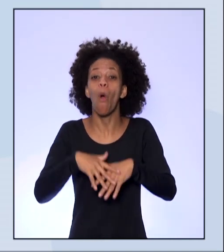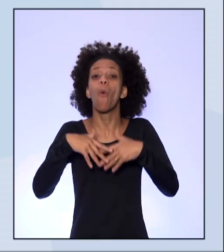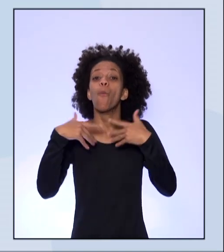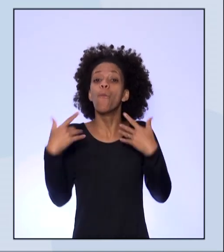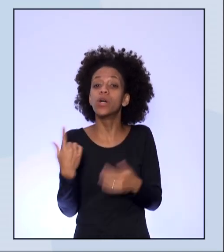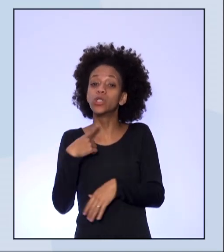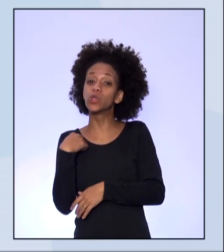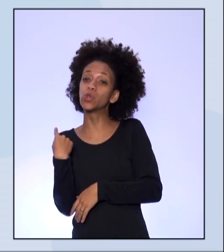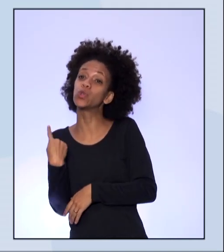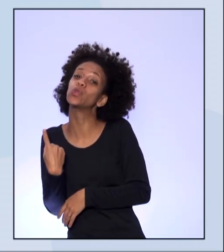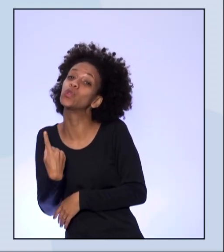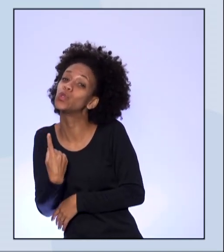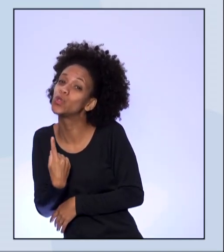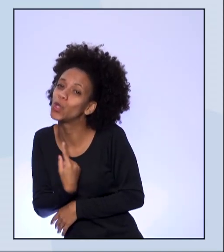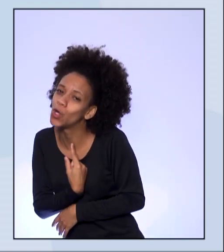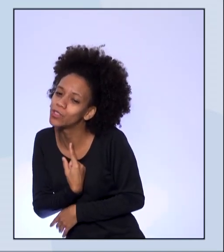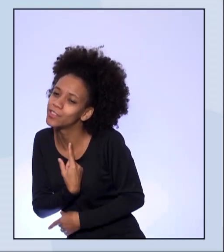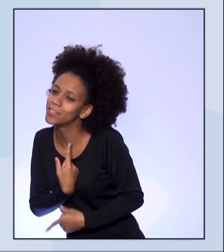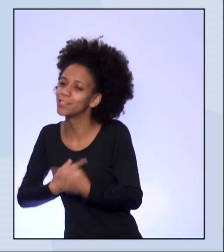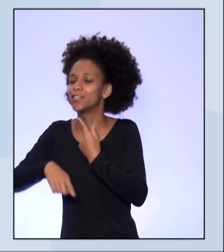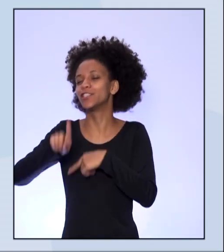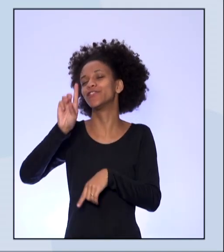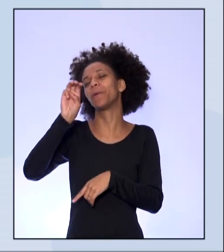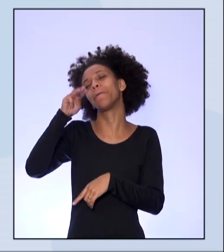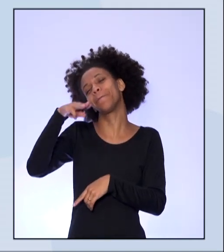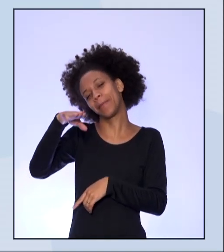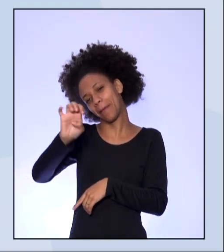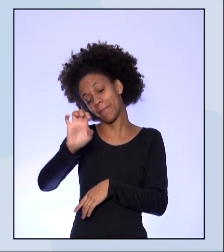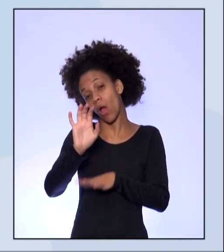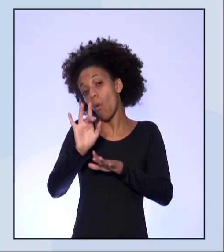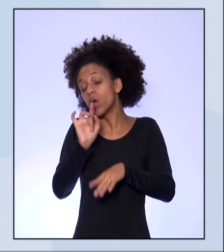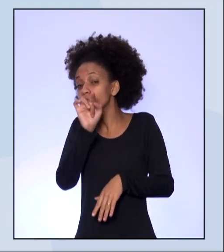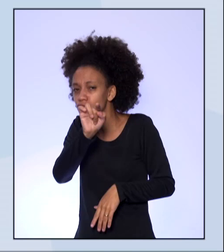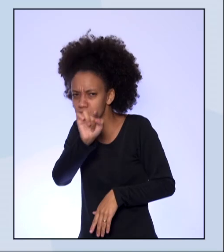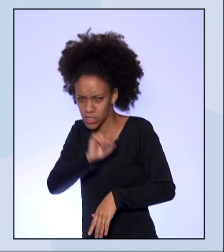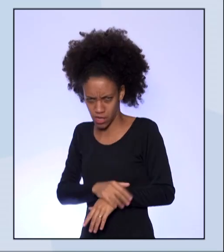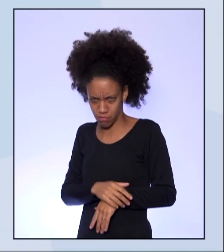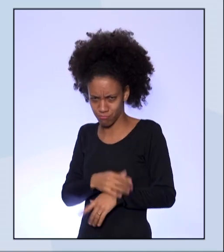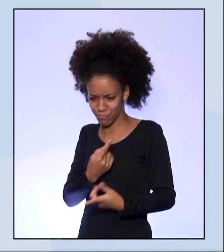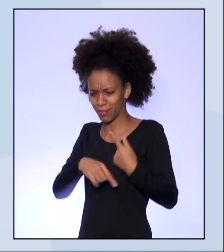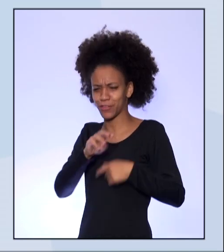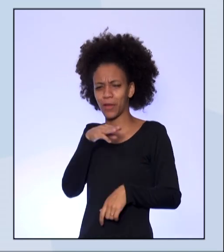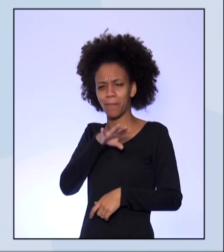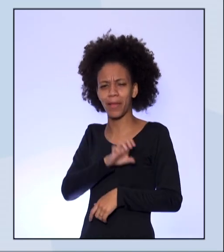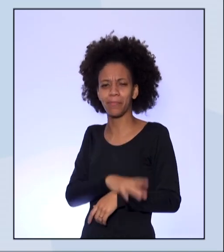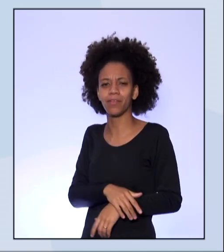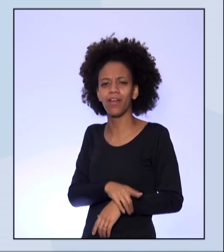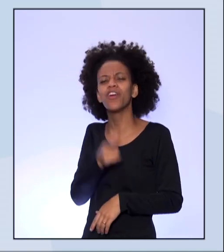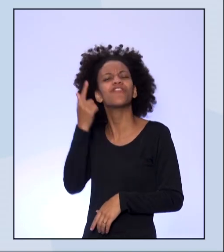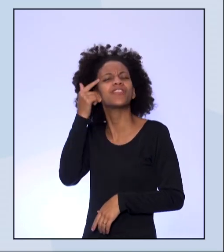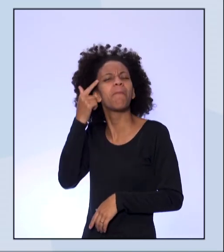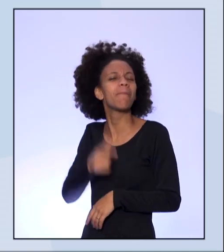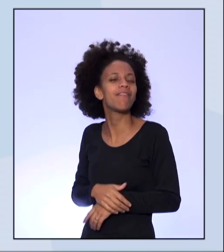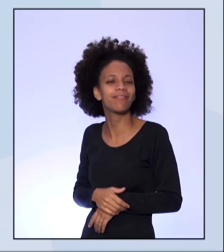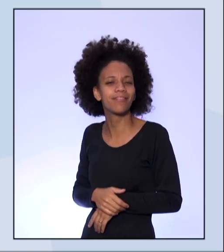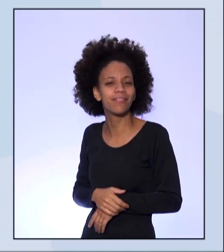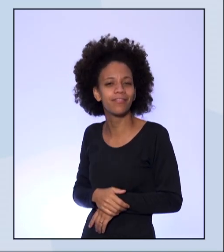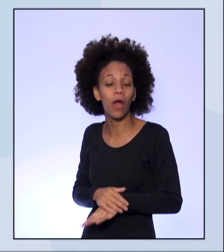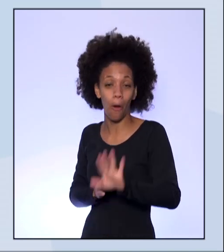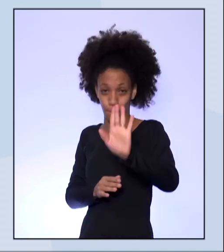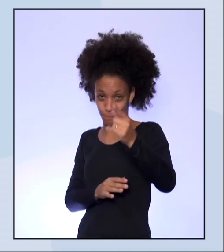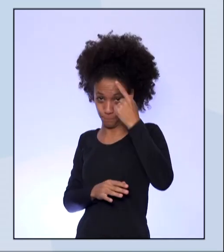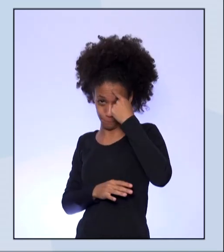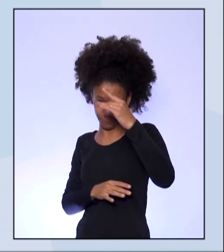nós viramos meme? Quando você vira um meme, gente, o que você pensa? A gente tem aqui,